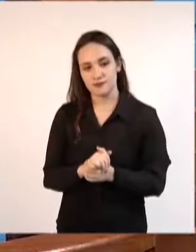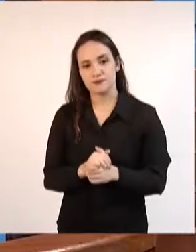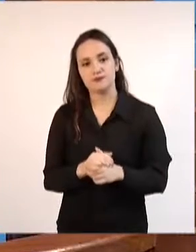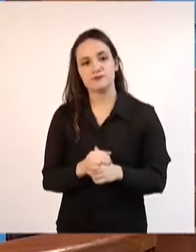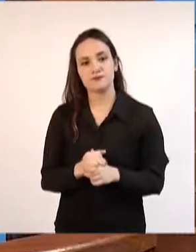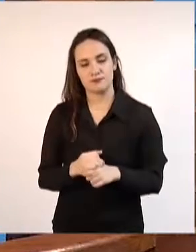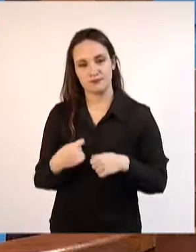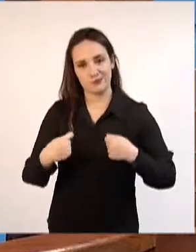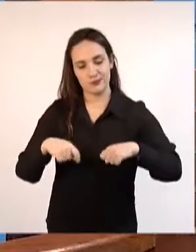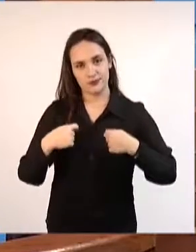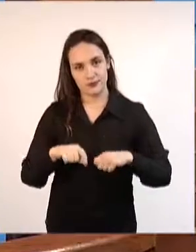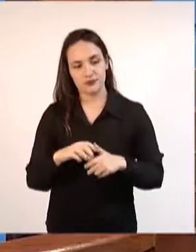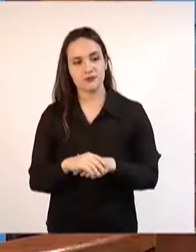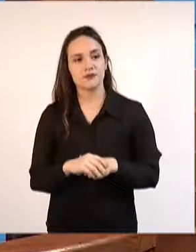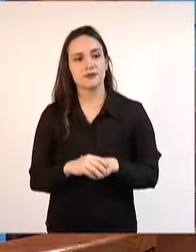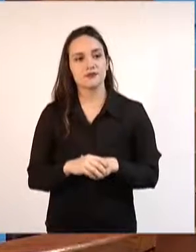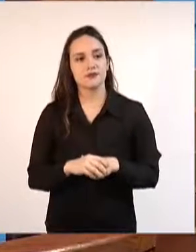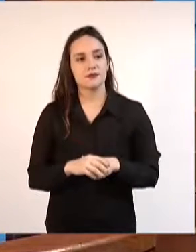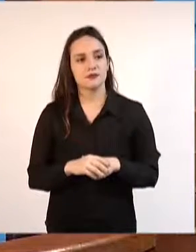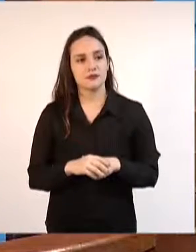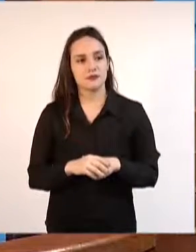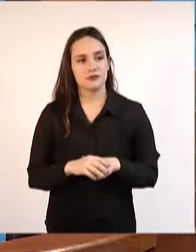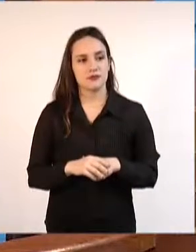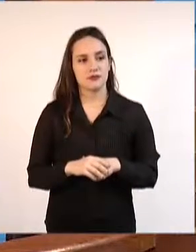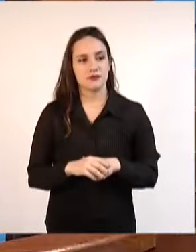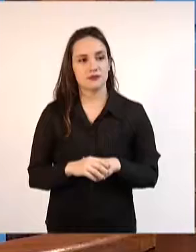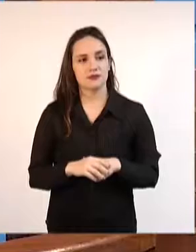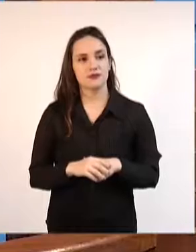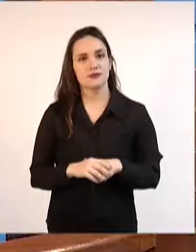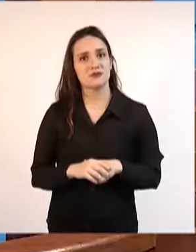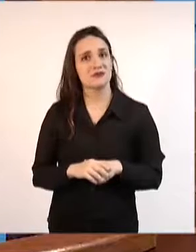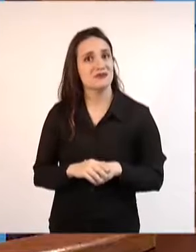isso de forma